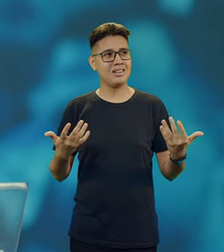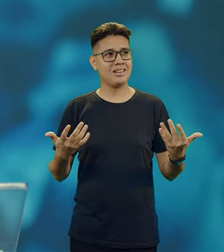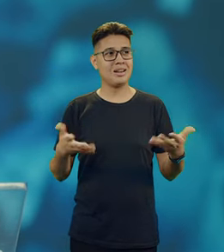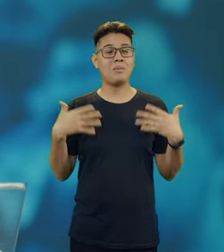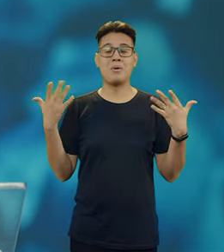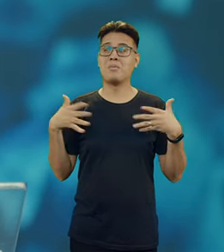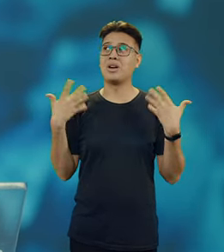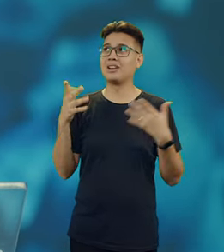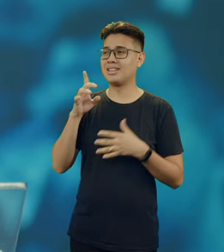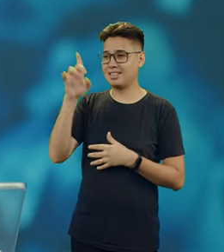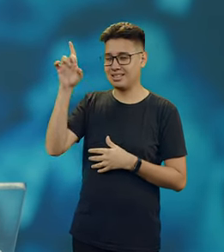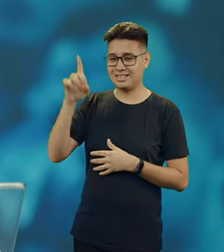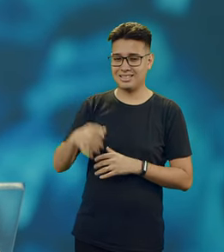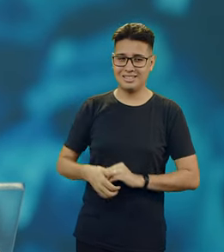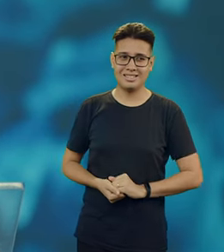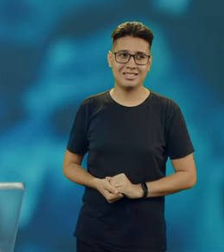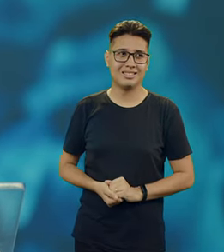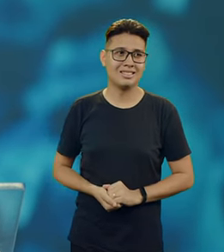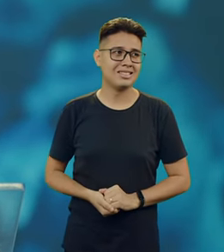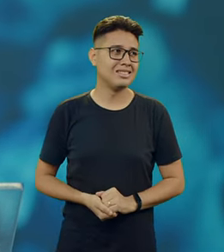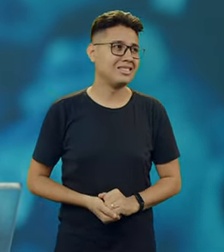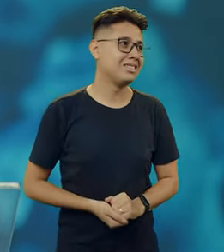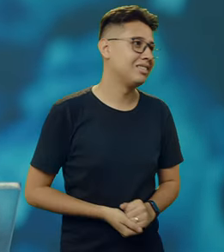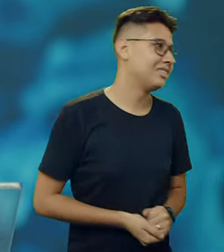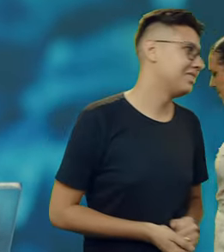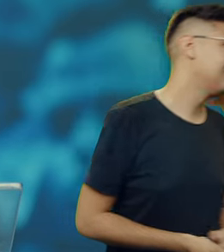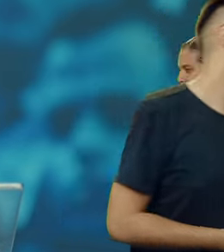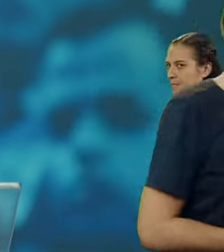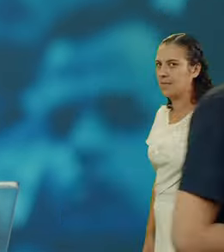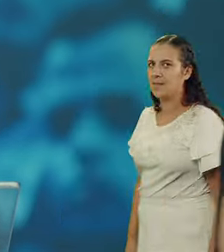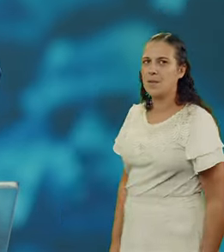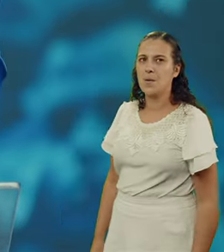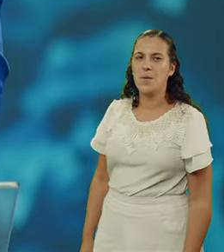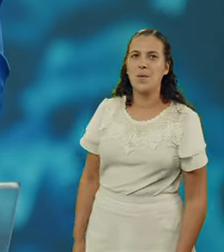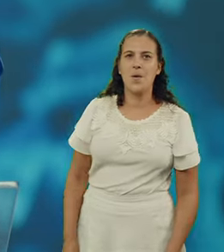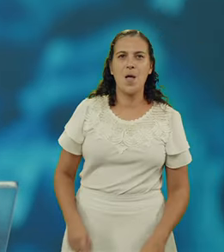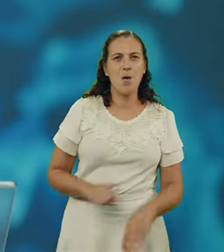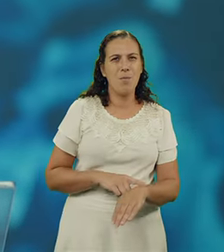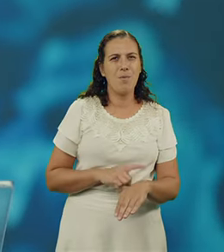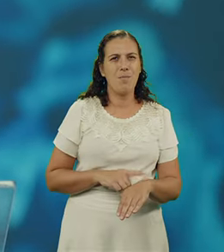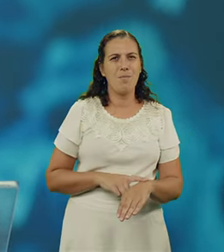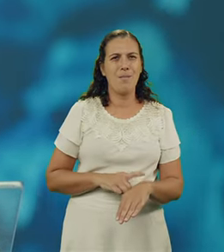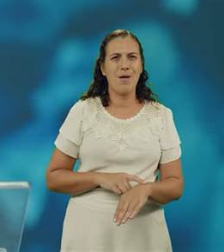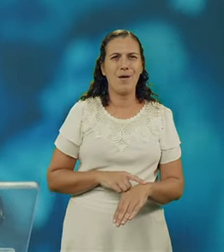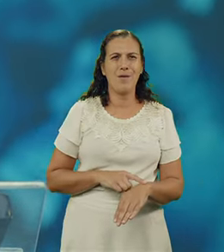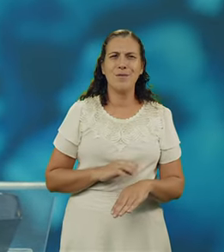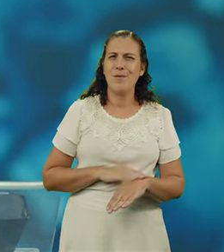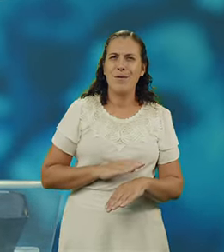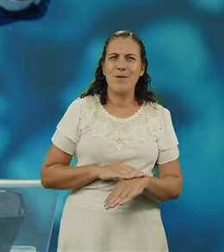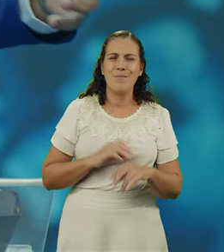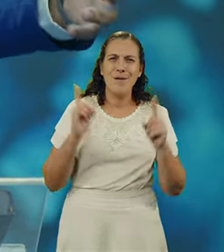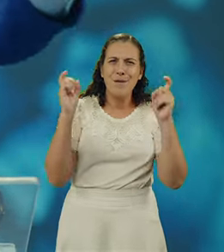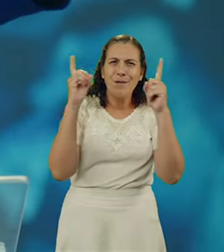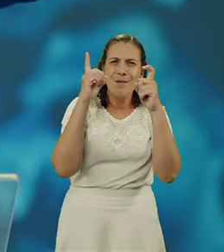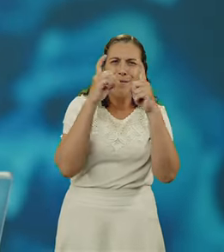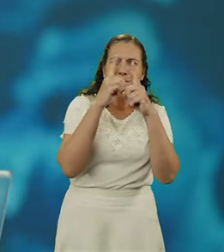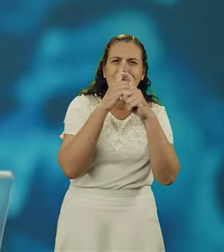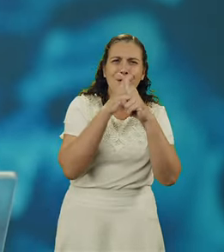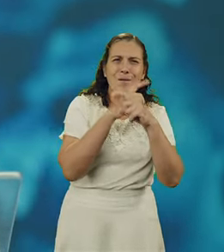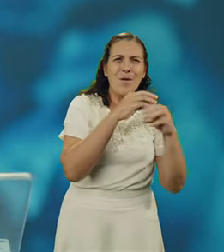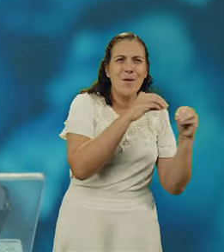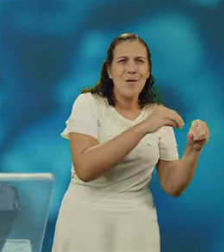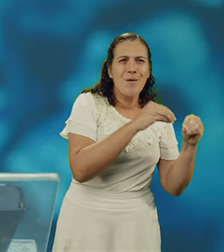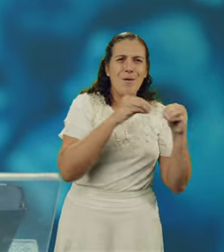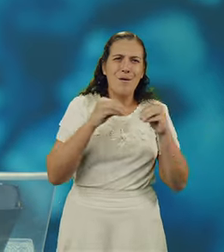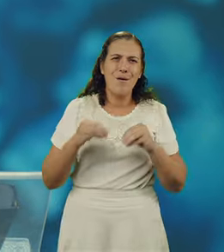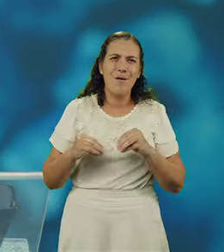o coração de Deus. É o momento, mesmo com dificuldade, pegar os recursos que nós temos agora e ajudar na obra. Pega